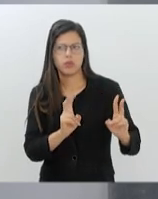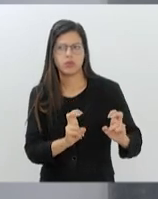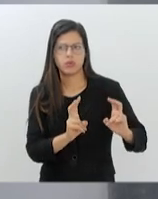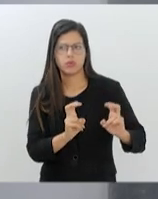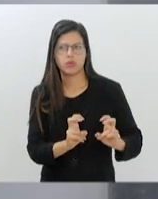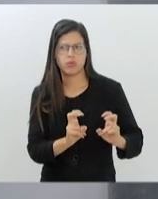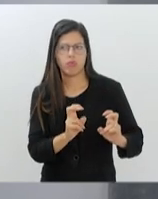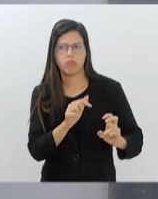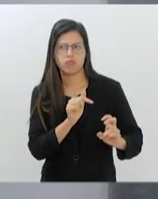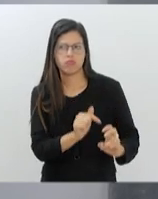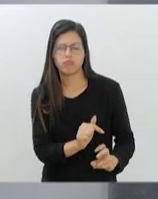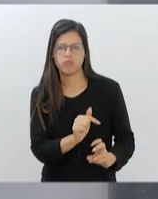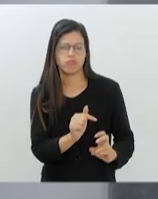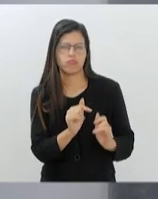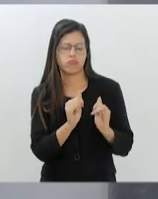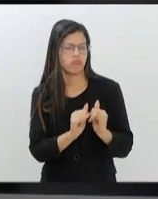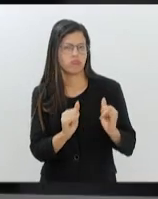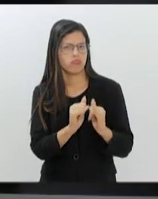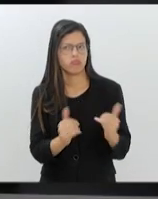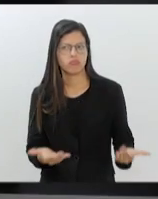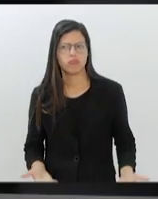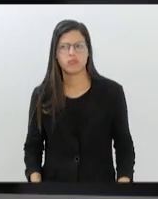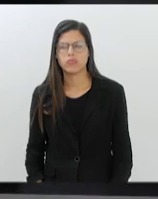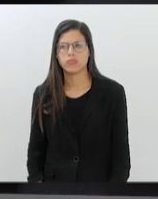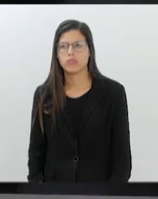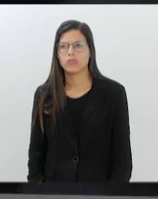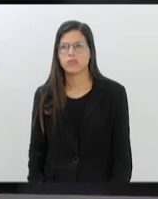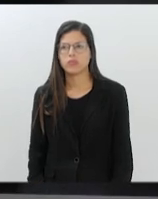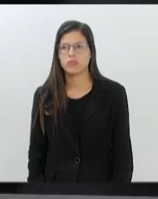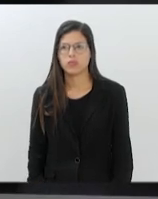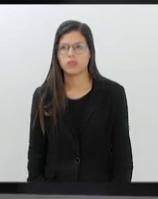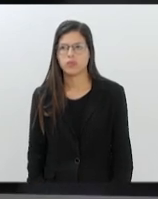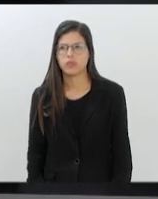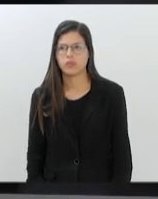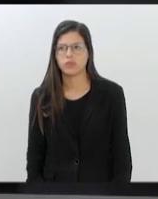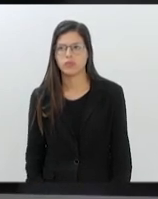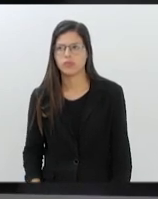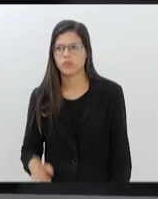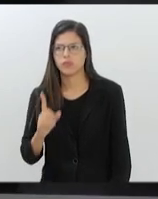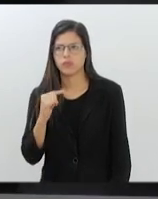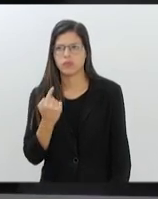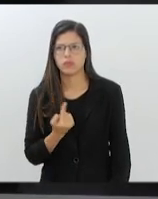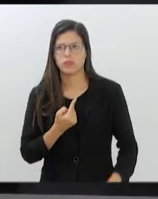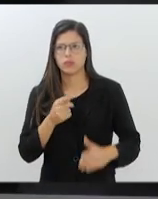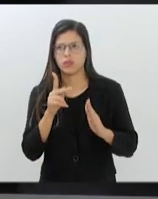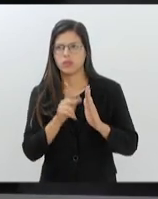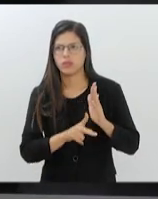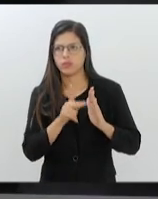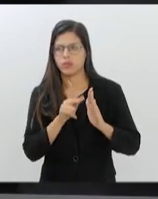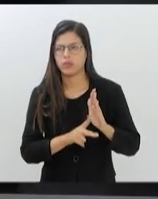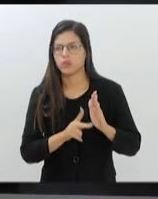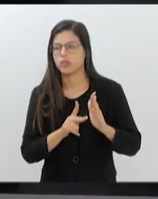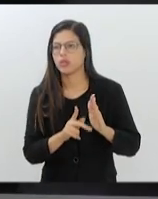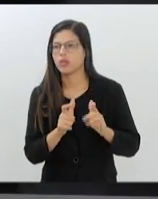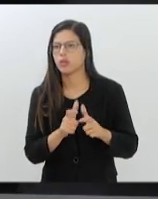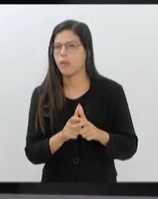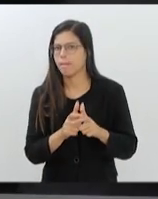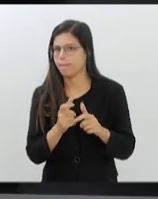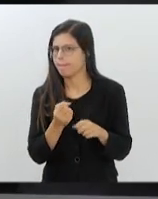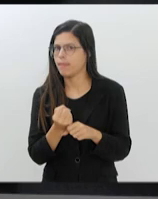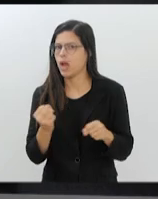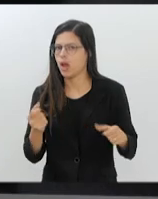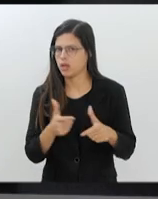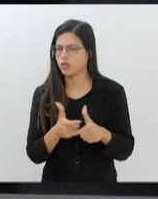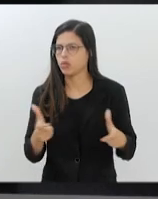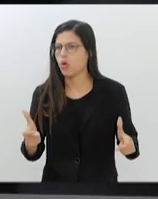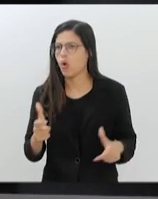esg nada tá mas eh pra gente esse projeto ele é muito maior enfim o o